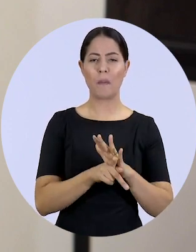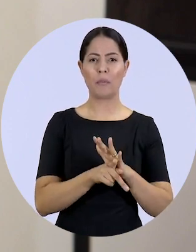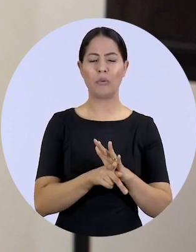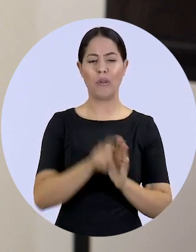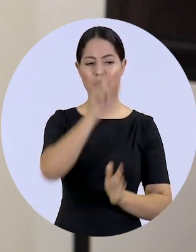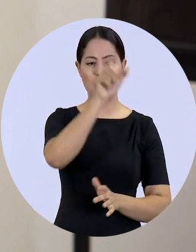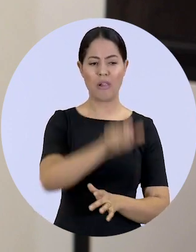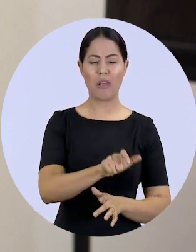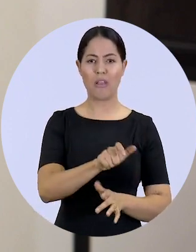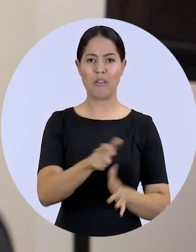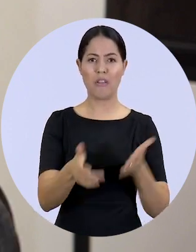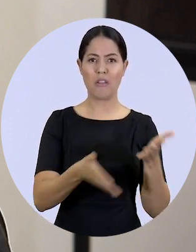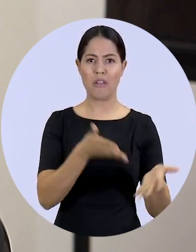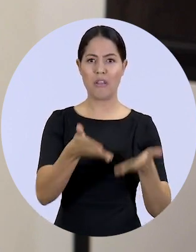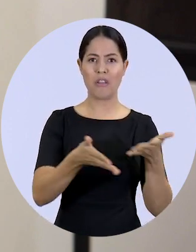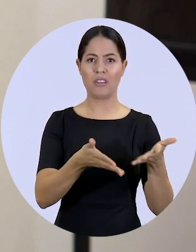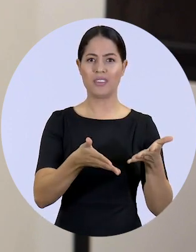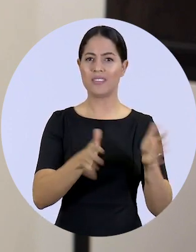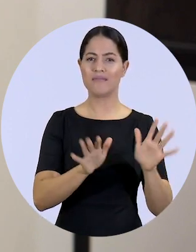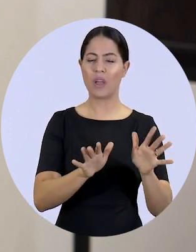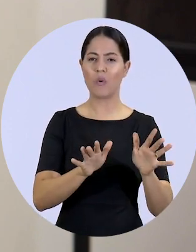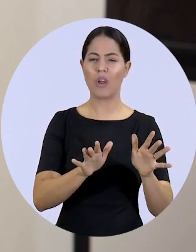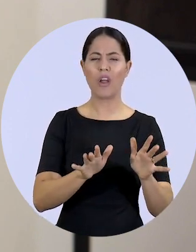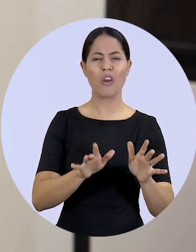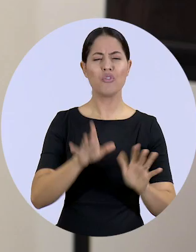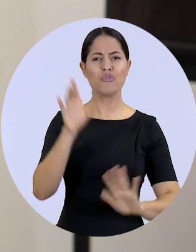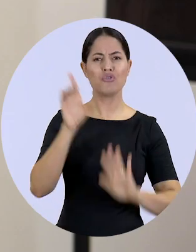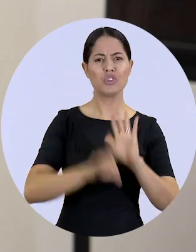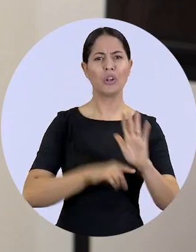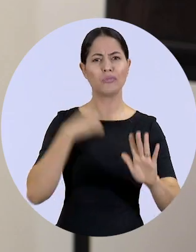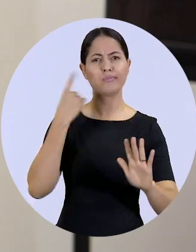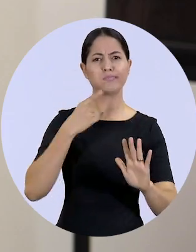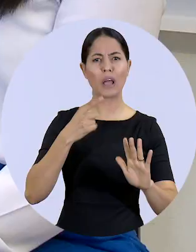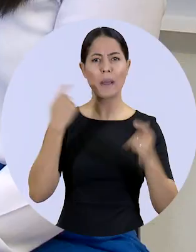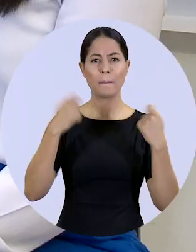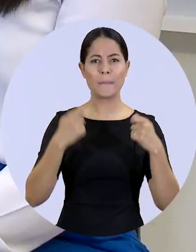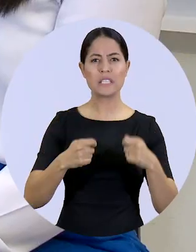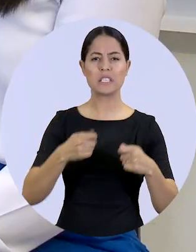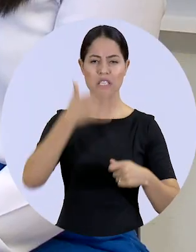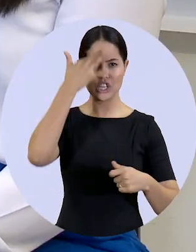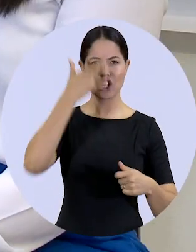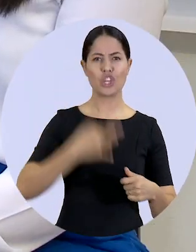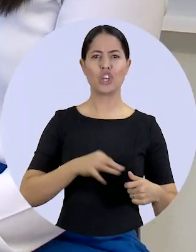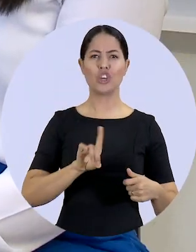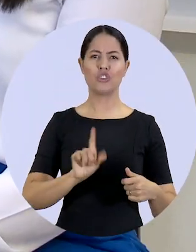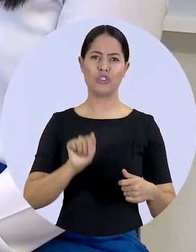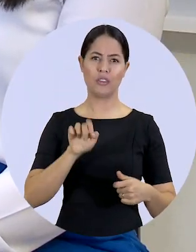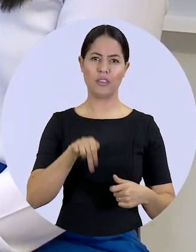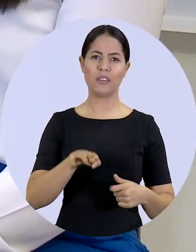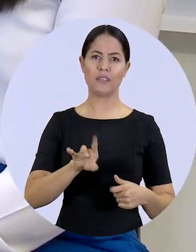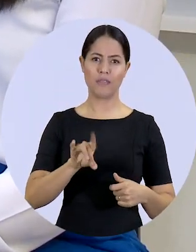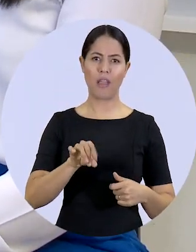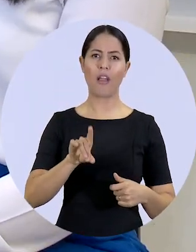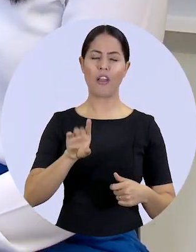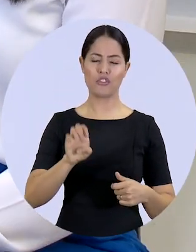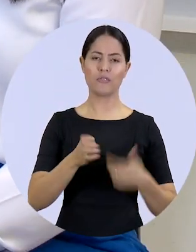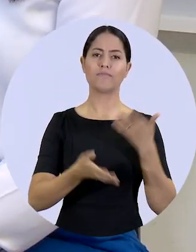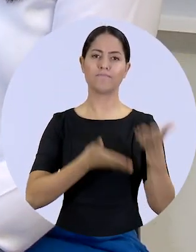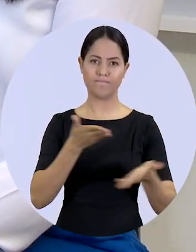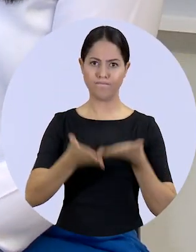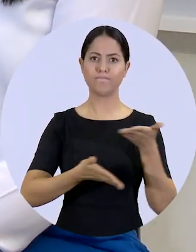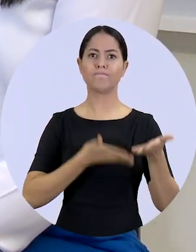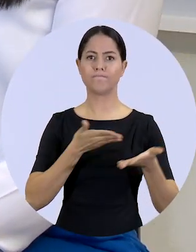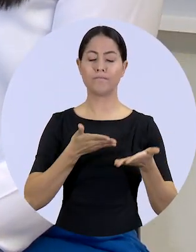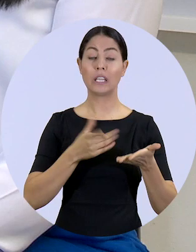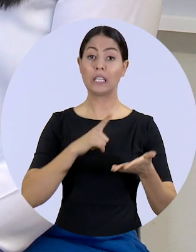advogado tentar inserir nesse contexto um pouco de dignidade. Acho que o direito criminal que eu faço, só trabalho em casos